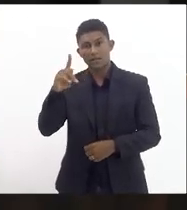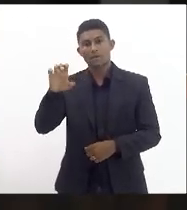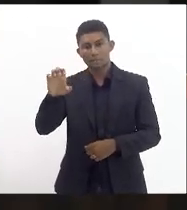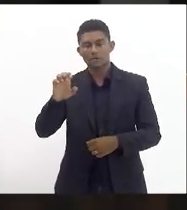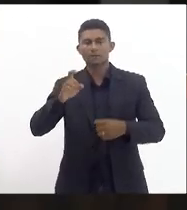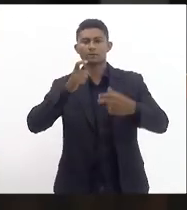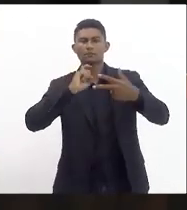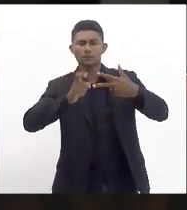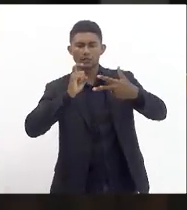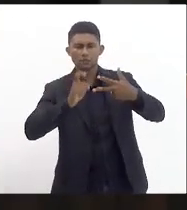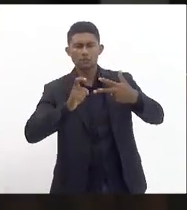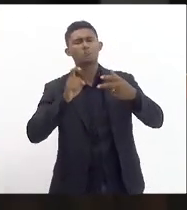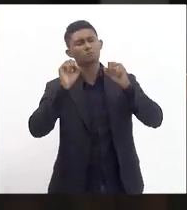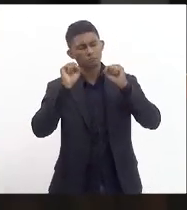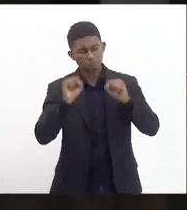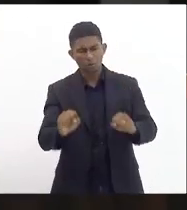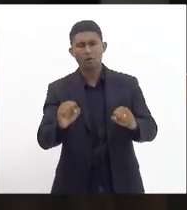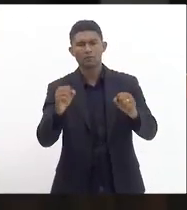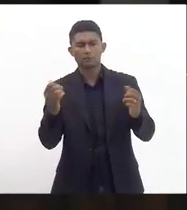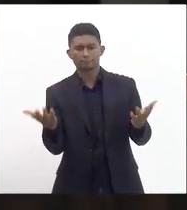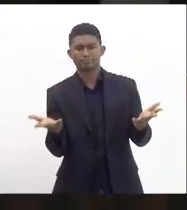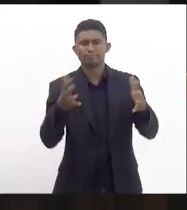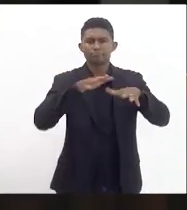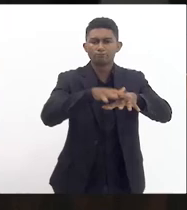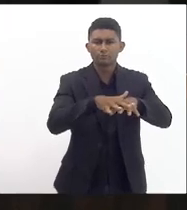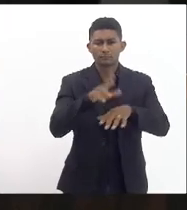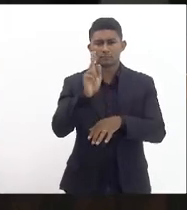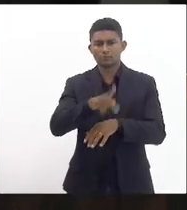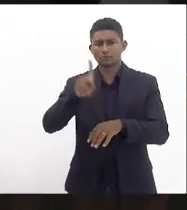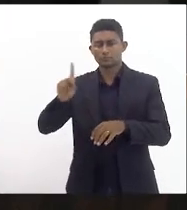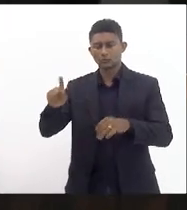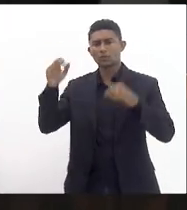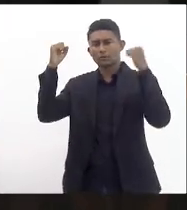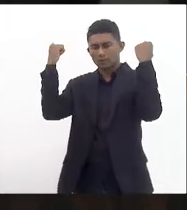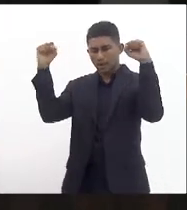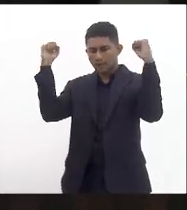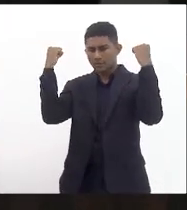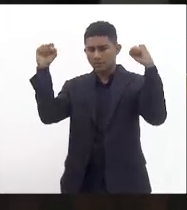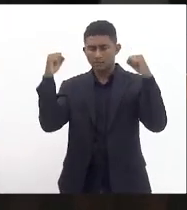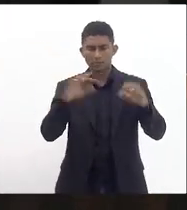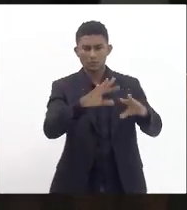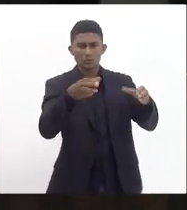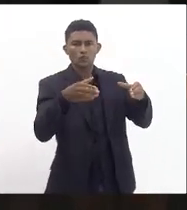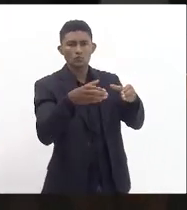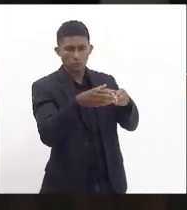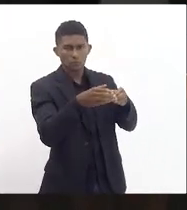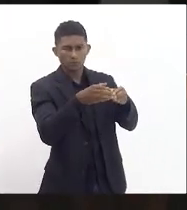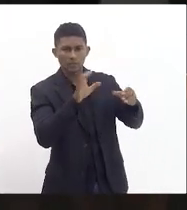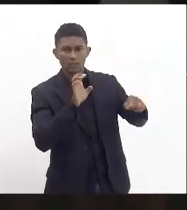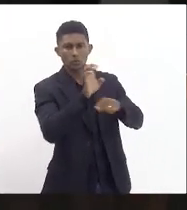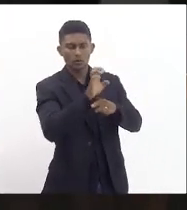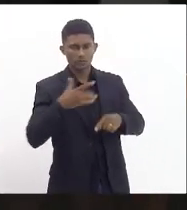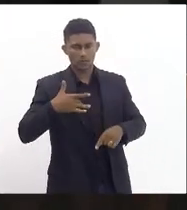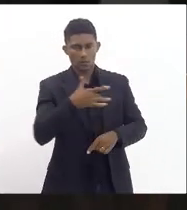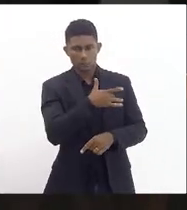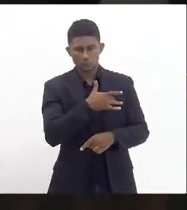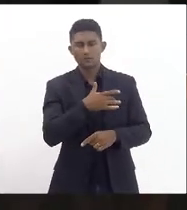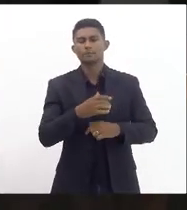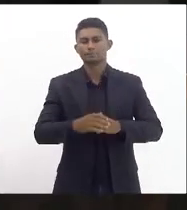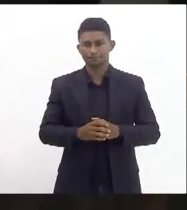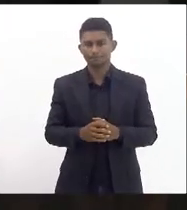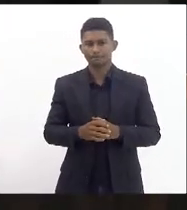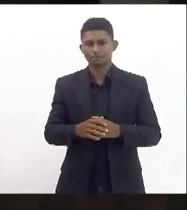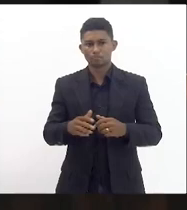a incluir professor de educação física na equipe técnica da Rede Estadual de Saúde e da outras providências.